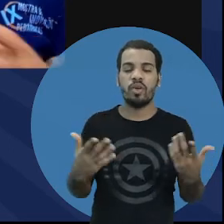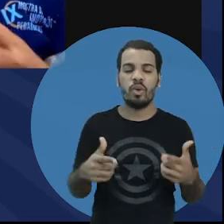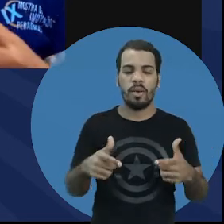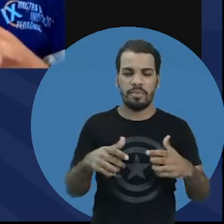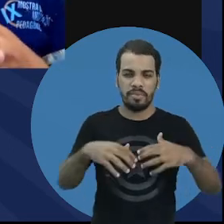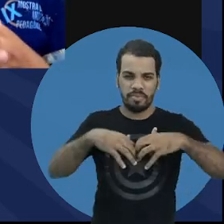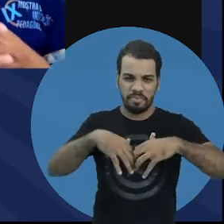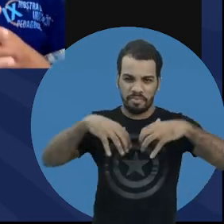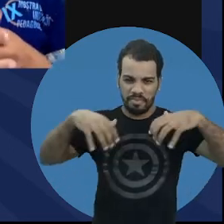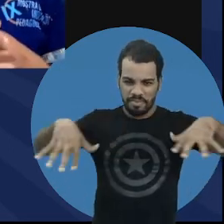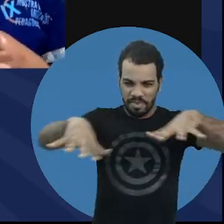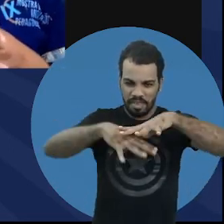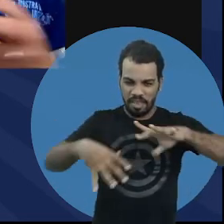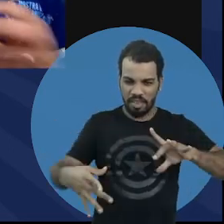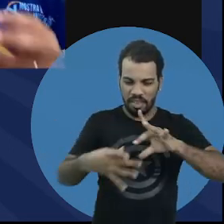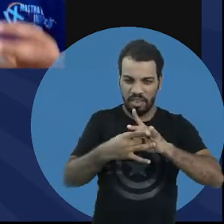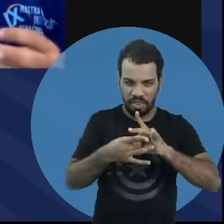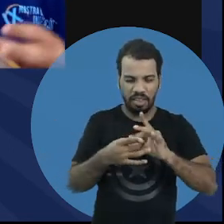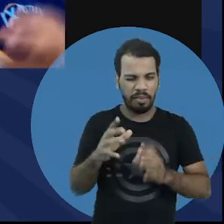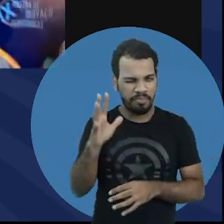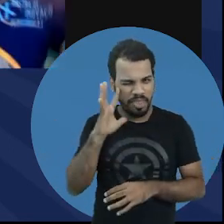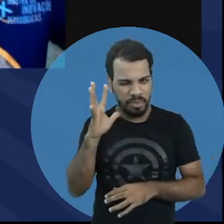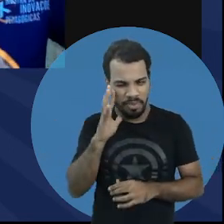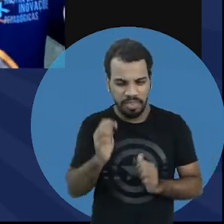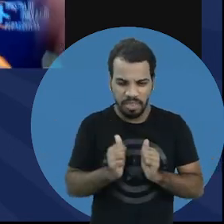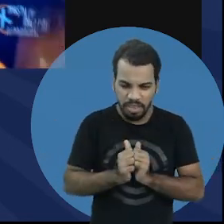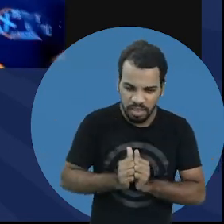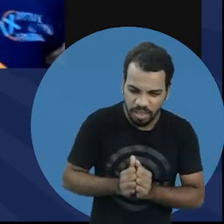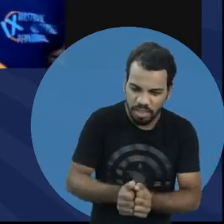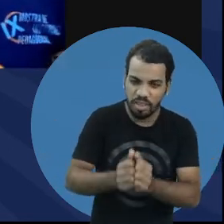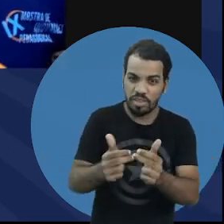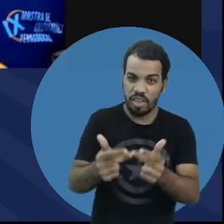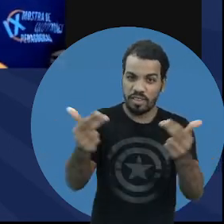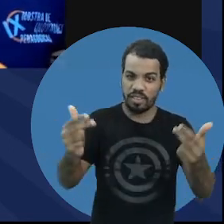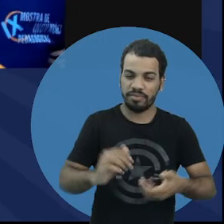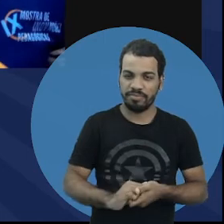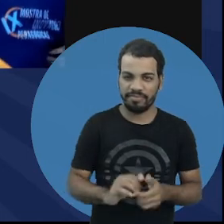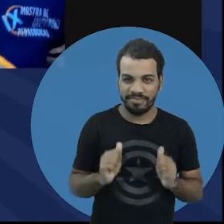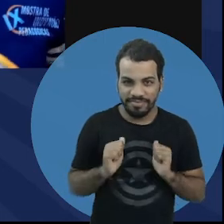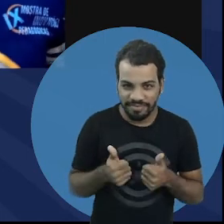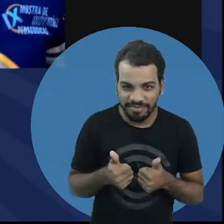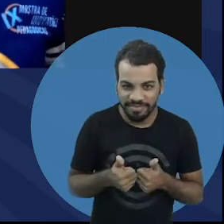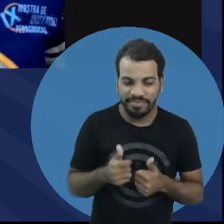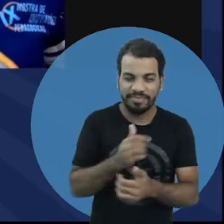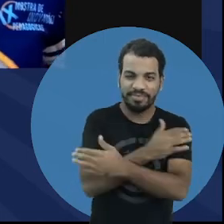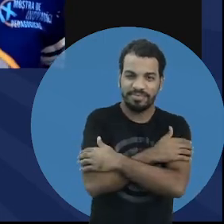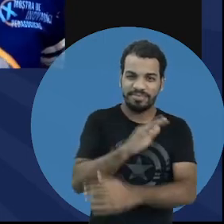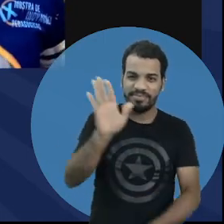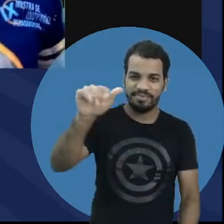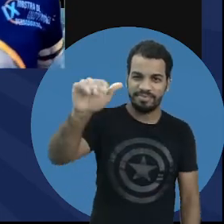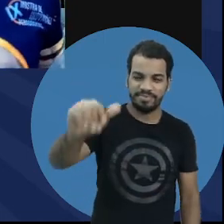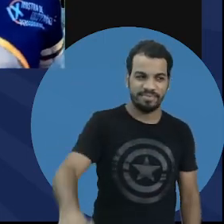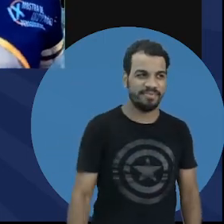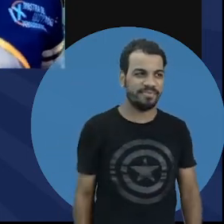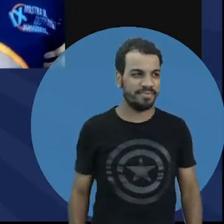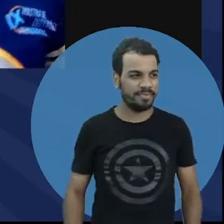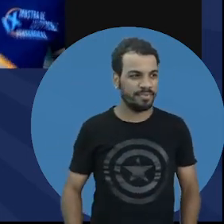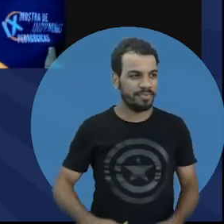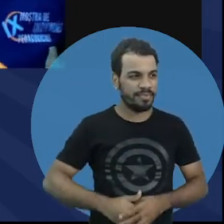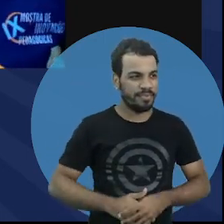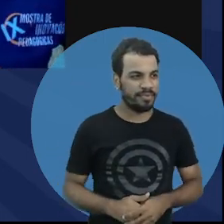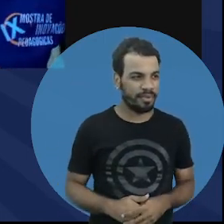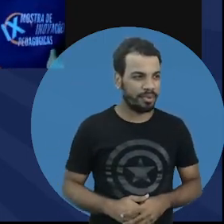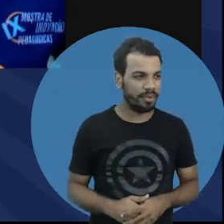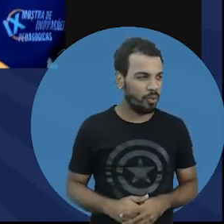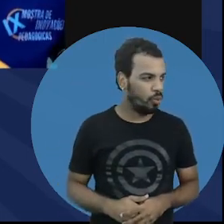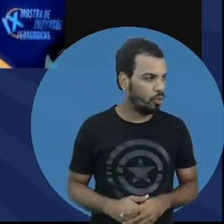colaborativo, nesse ambiente de pensamento e de inovação. Tá bom? Valeu, Abel. Grande abraço. Parabéns aí